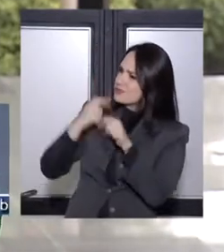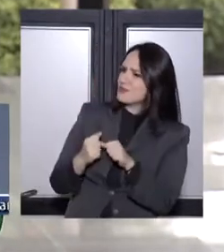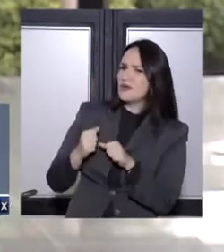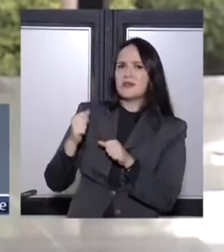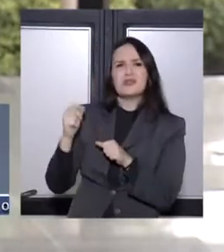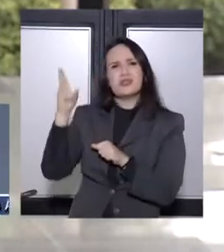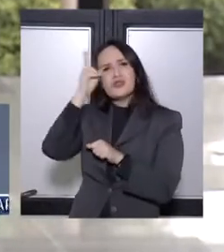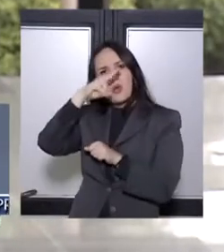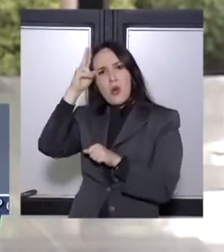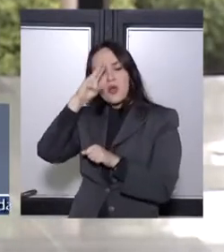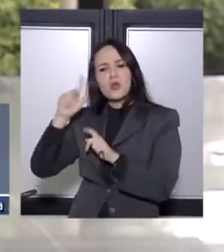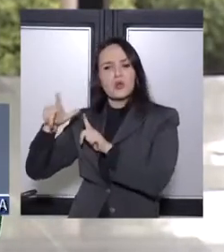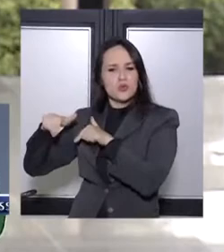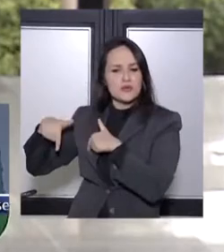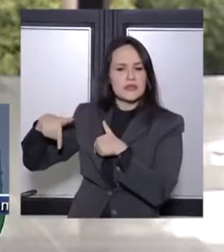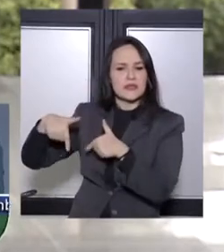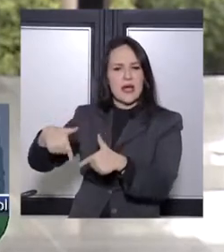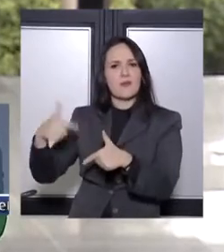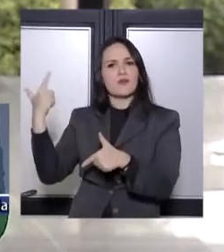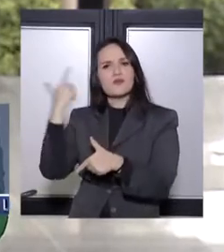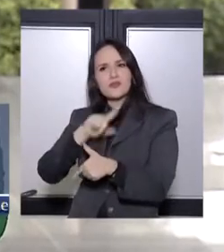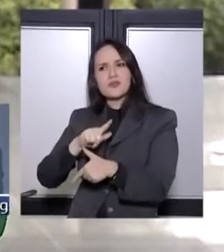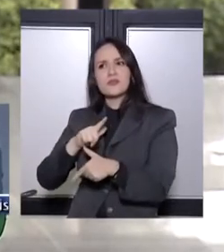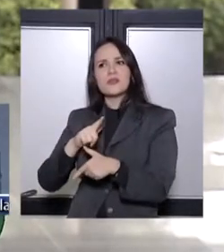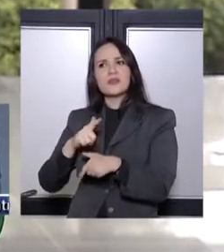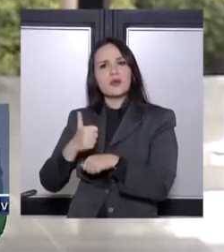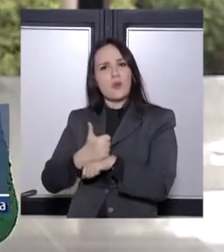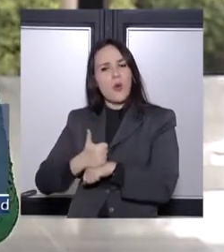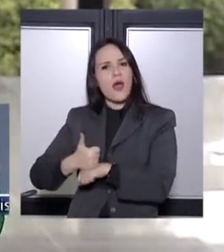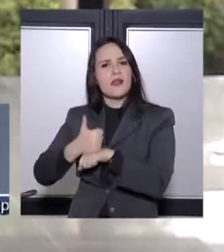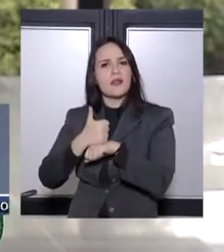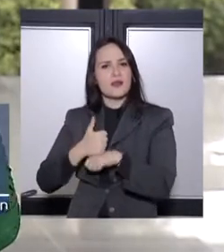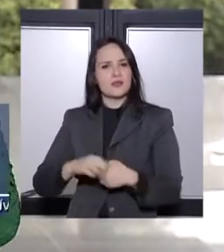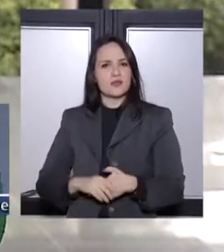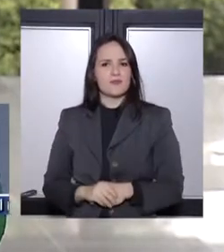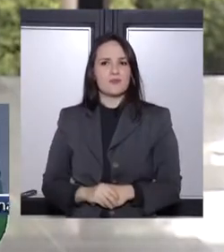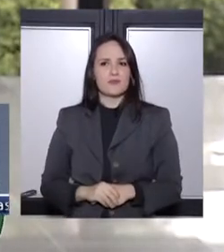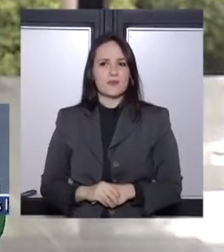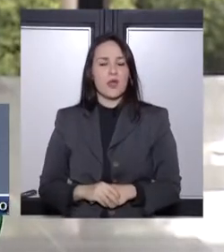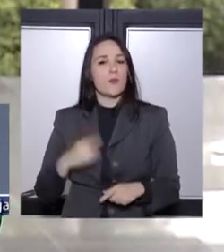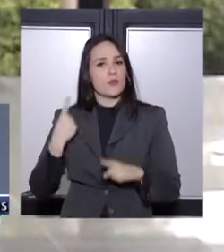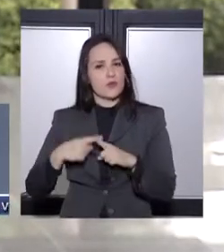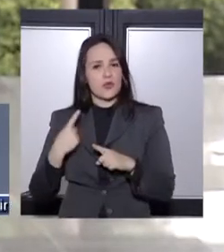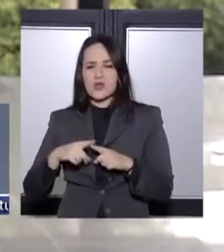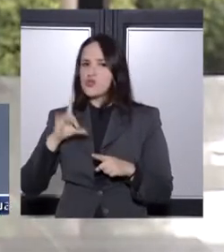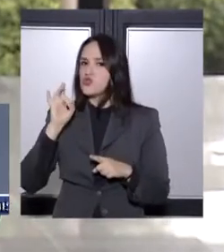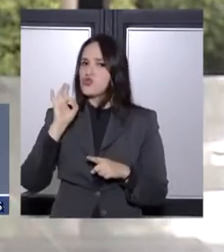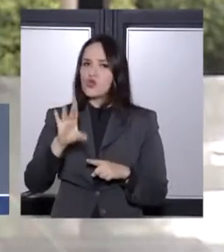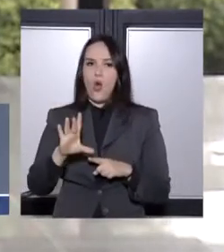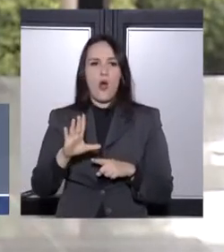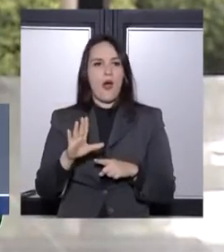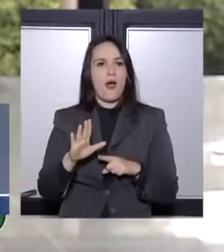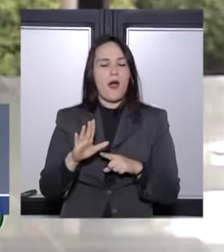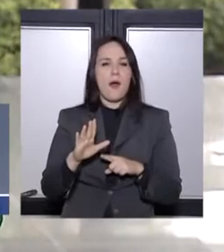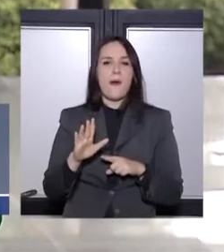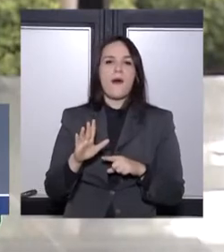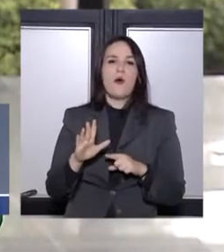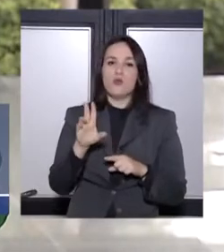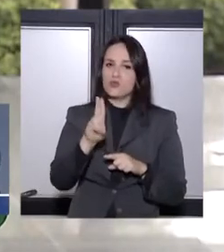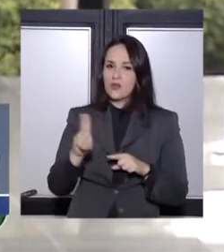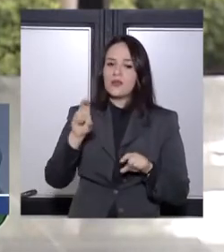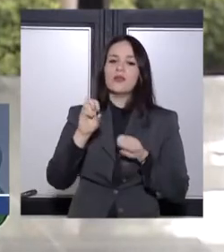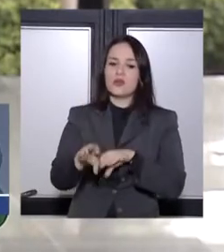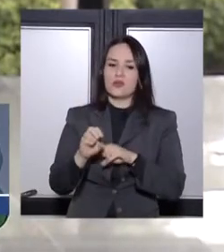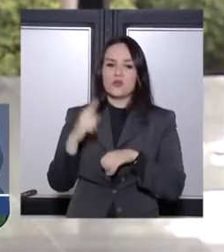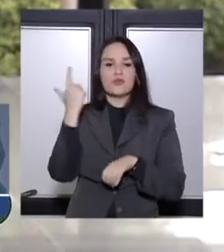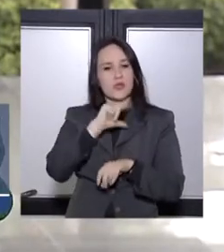para defender a qualidade da educação, porque só através da educação que a gente pode realmente transformar,